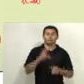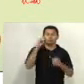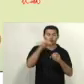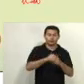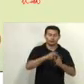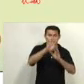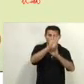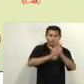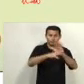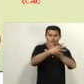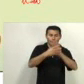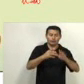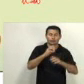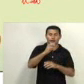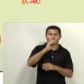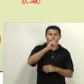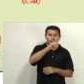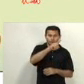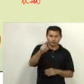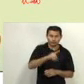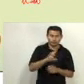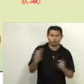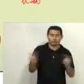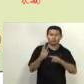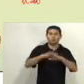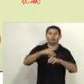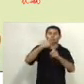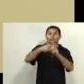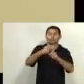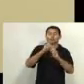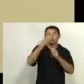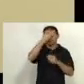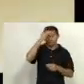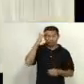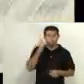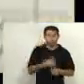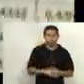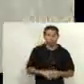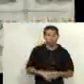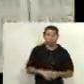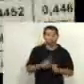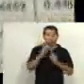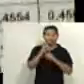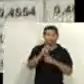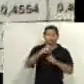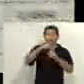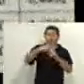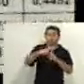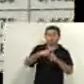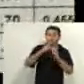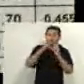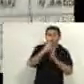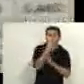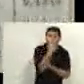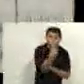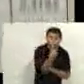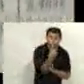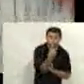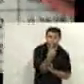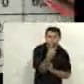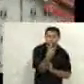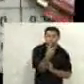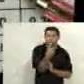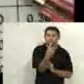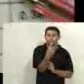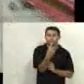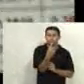na tabela Z, na Câmara de Documentos, se eu pegar esse valor mais 1 para vocês, pessoal, se eu pegar mais 1 e